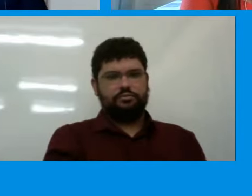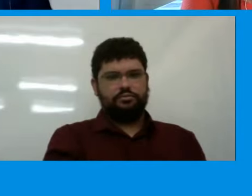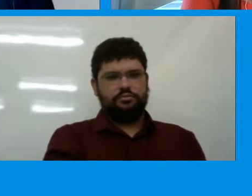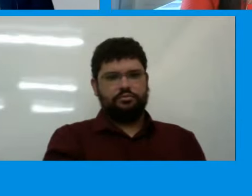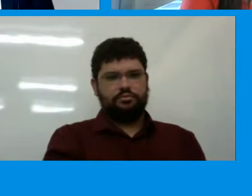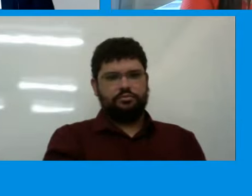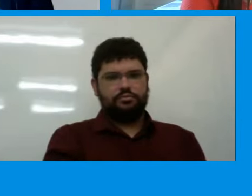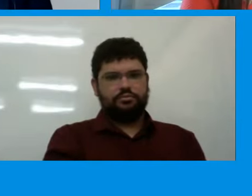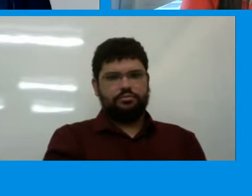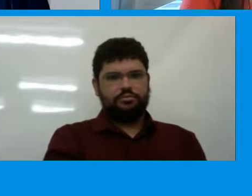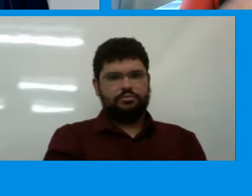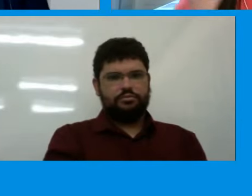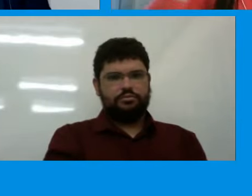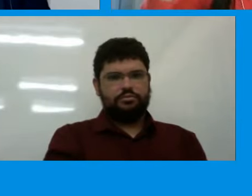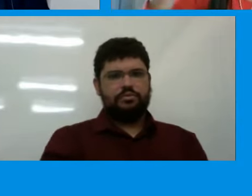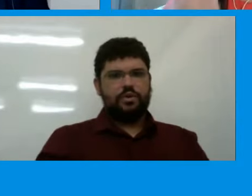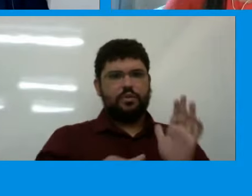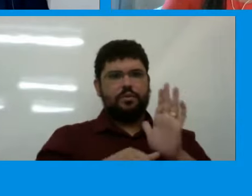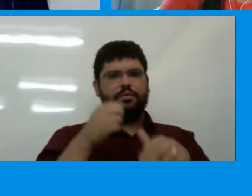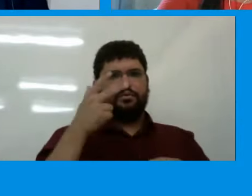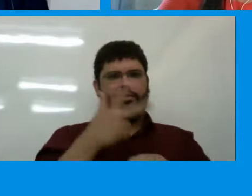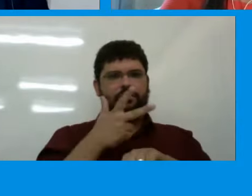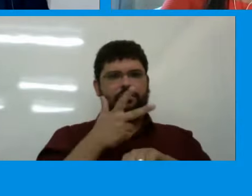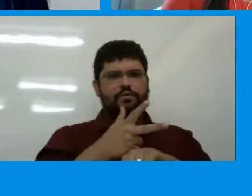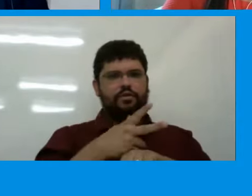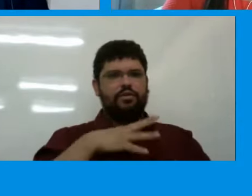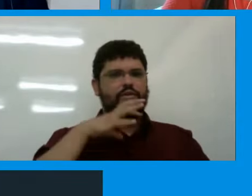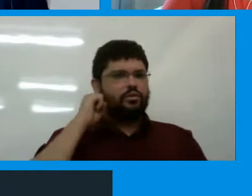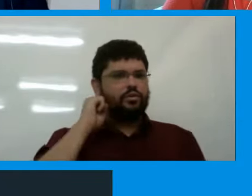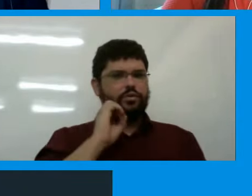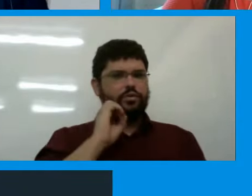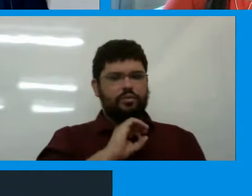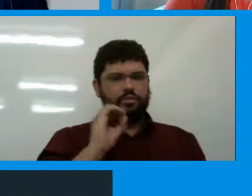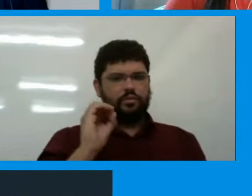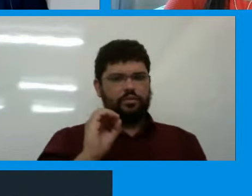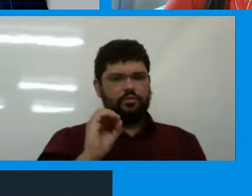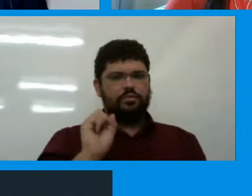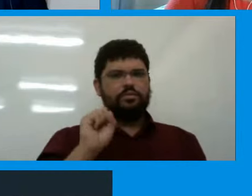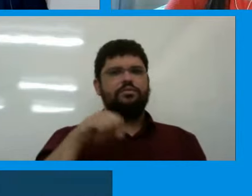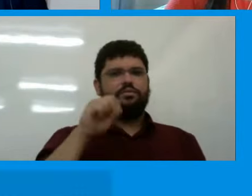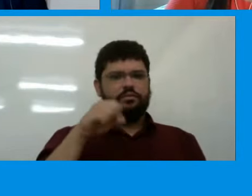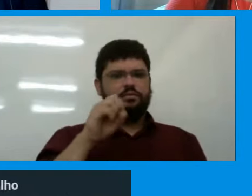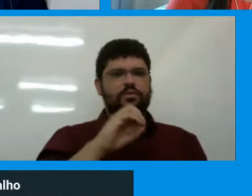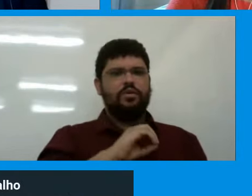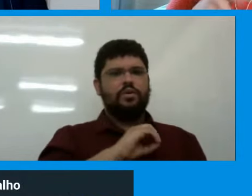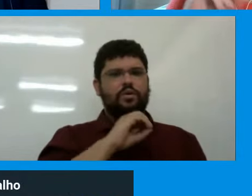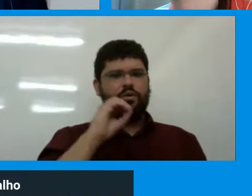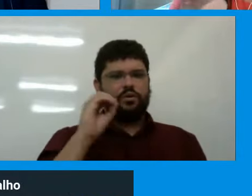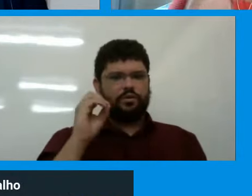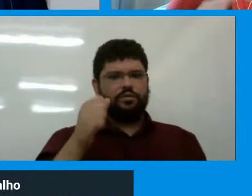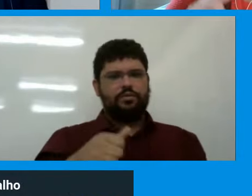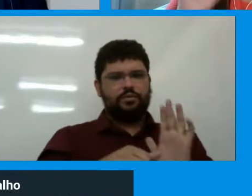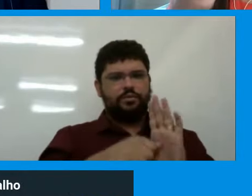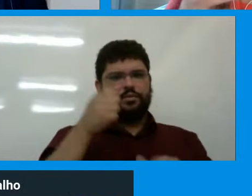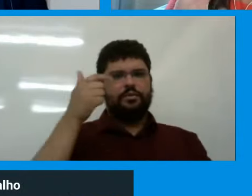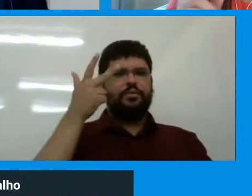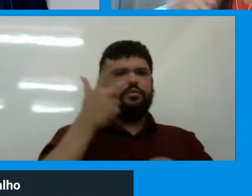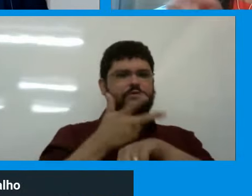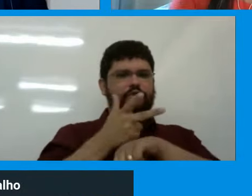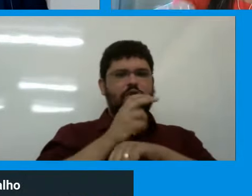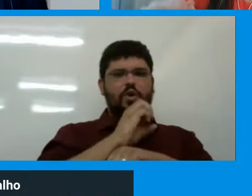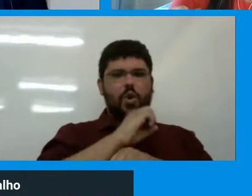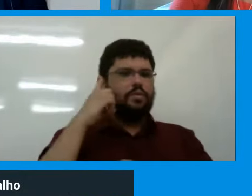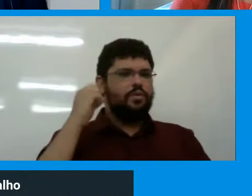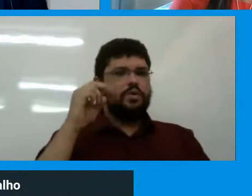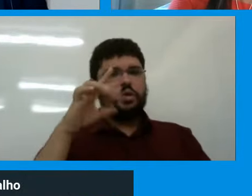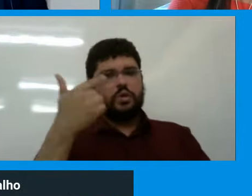Débora, aquele primeiro vídeo que eu passei, o som ficou bom? Ficou, sim, ficou. No primeiro foi ficou, só, né? no segundo